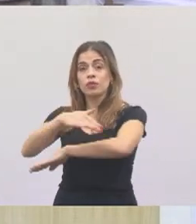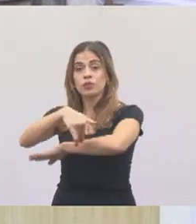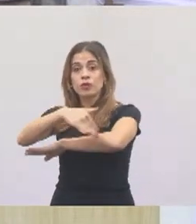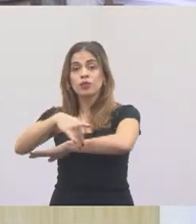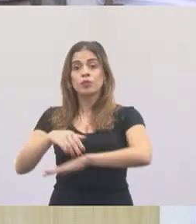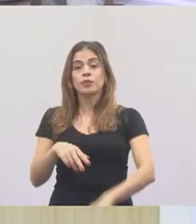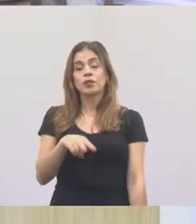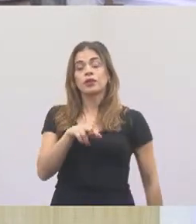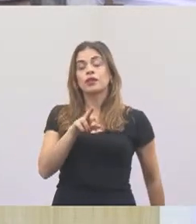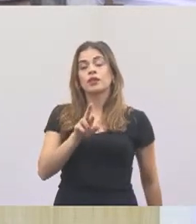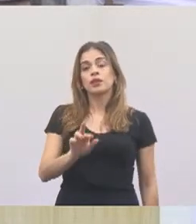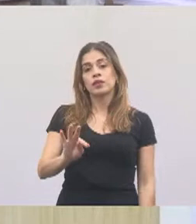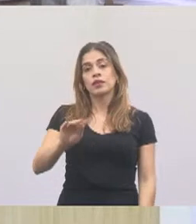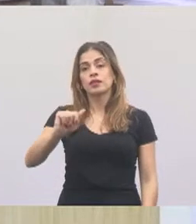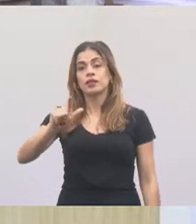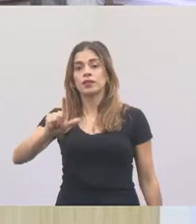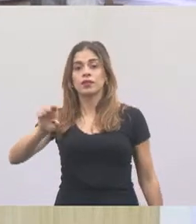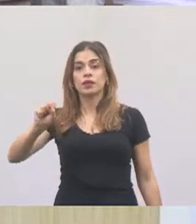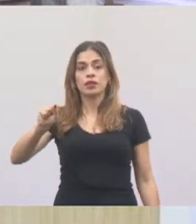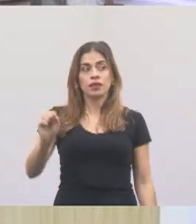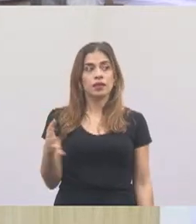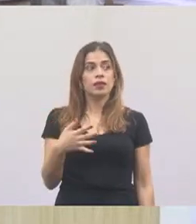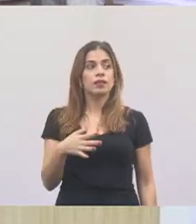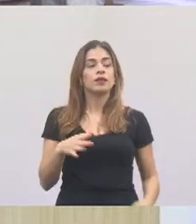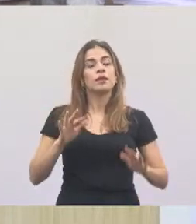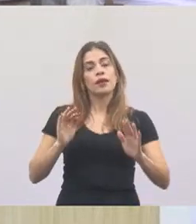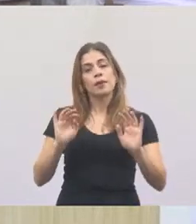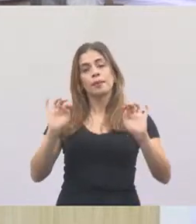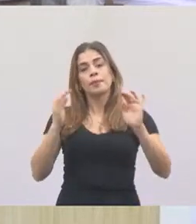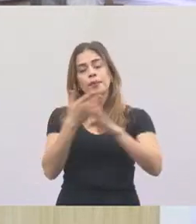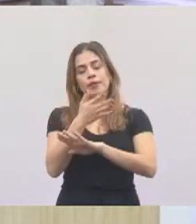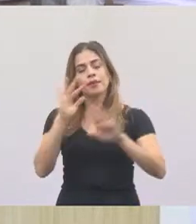da Rua Dr. Tales Prado Pinto, foi aprovado por